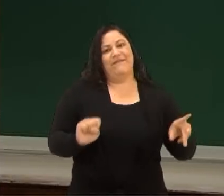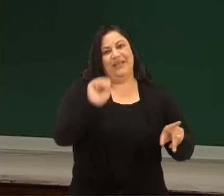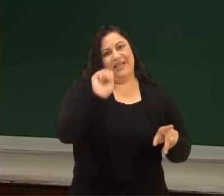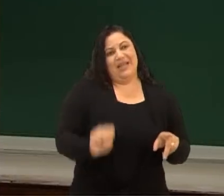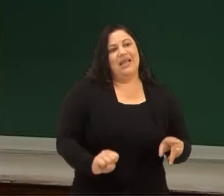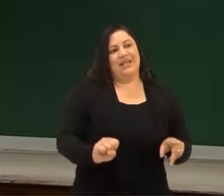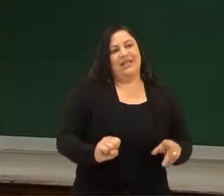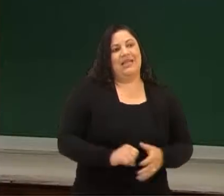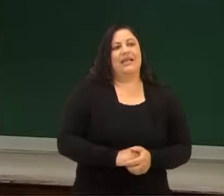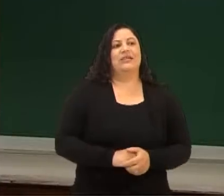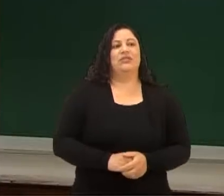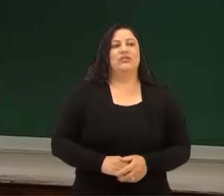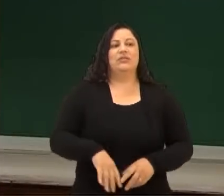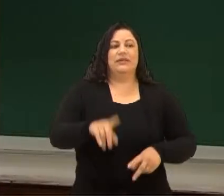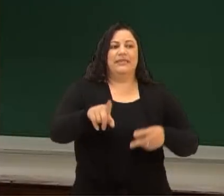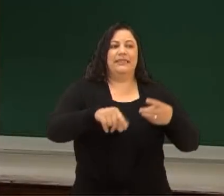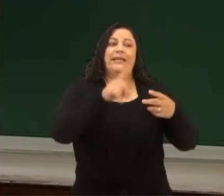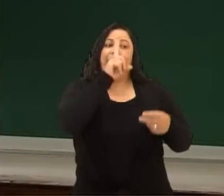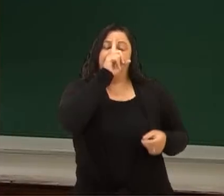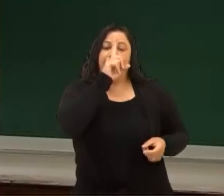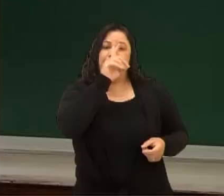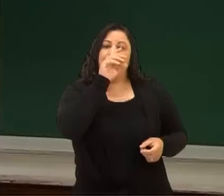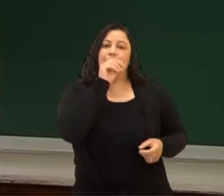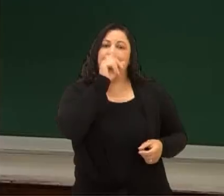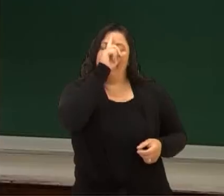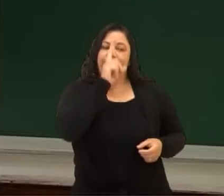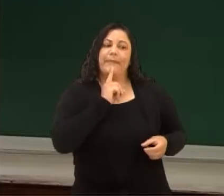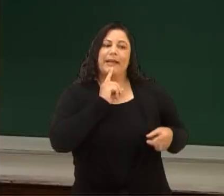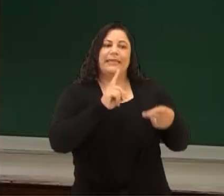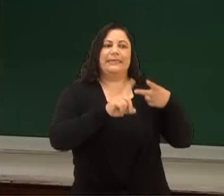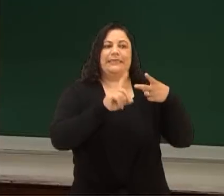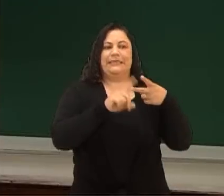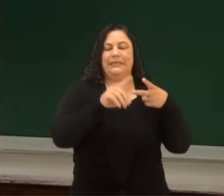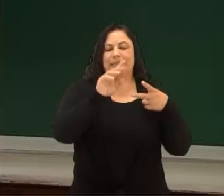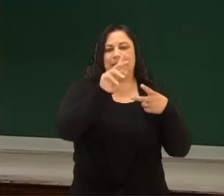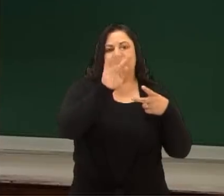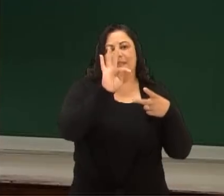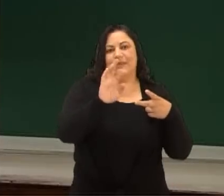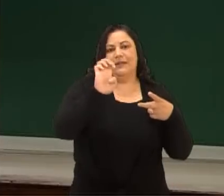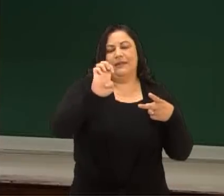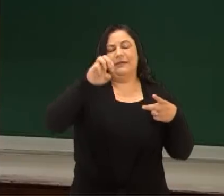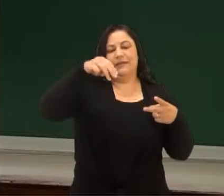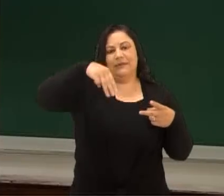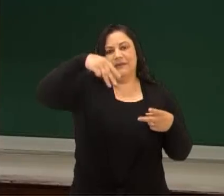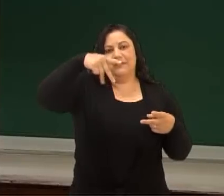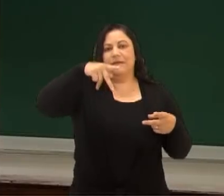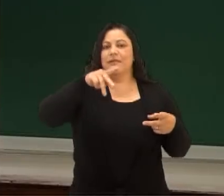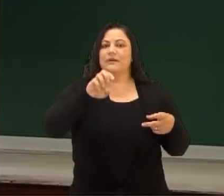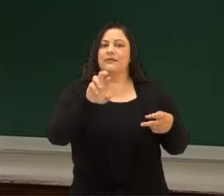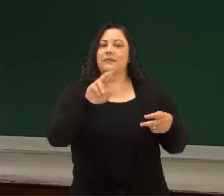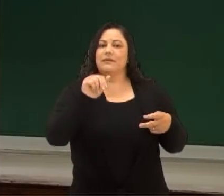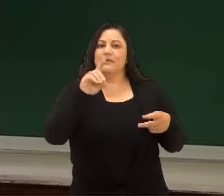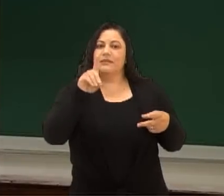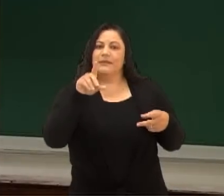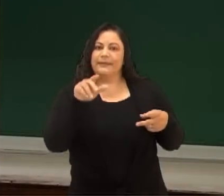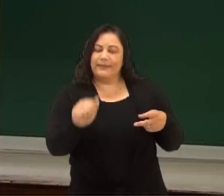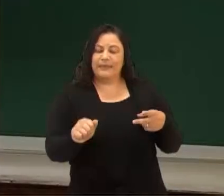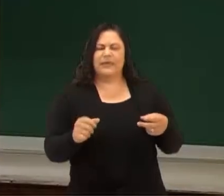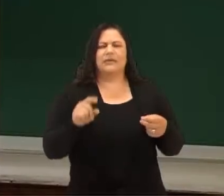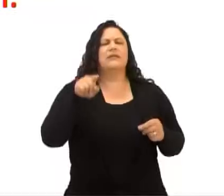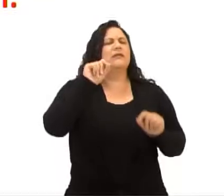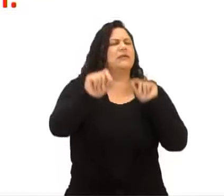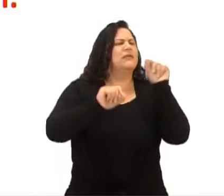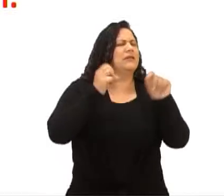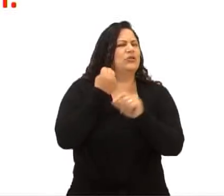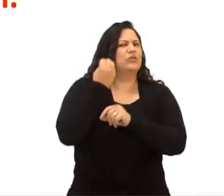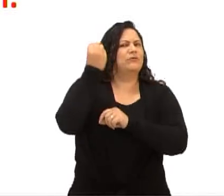térmica temperada. Então, as temperaturas são um pouco mais baixas do que no restante do Brasil. Quem já teve a oportunidade de viajar para o Nordeste